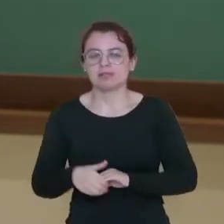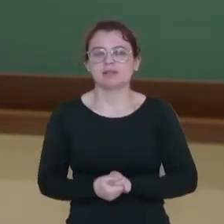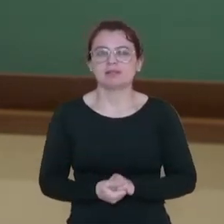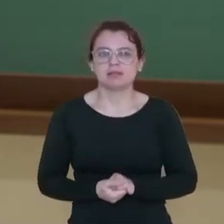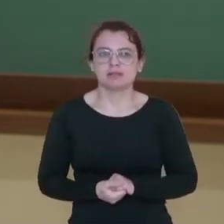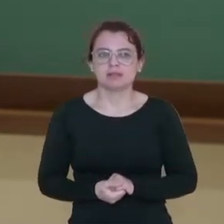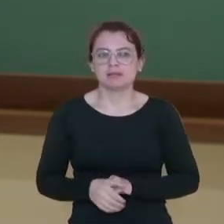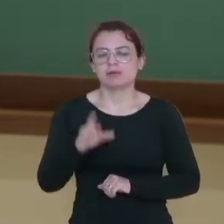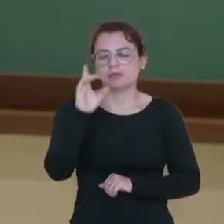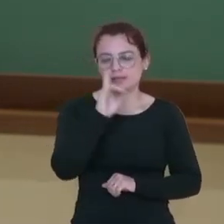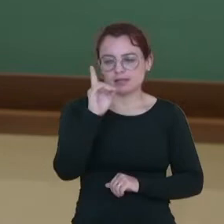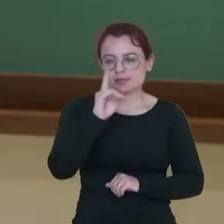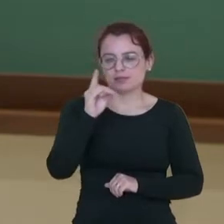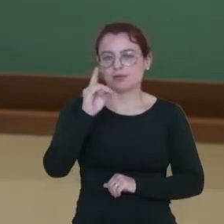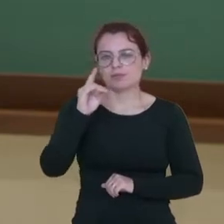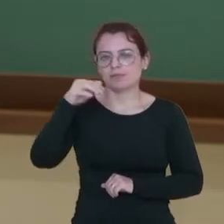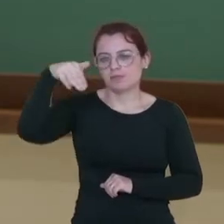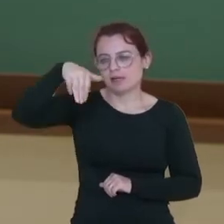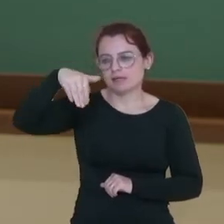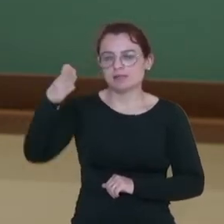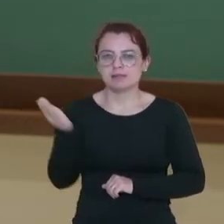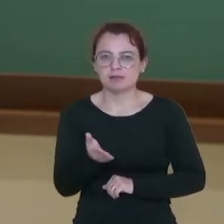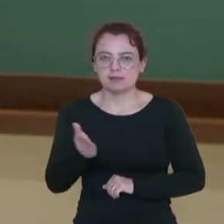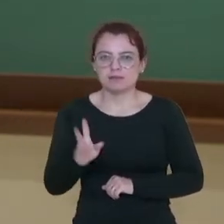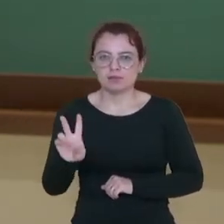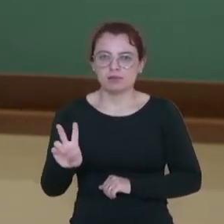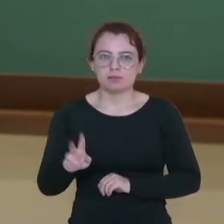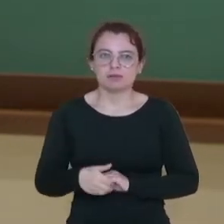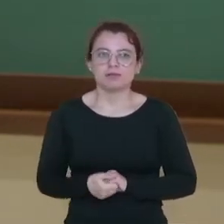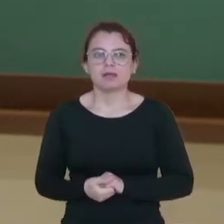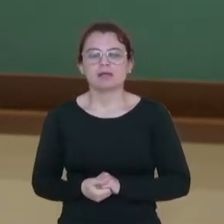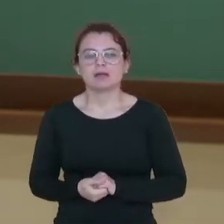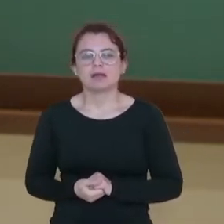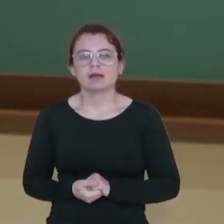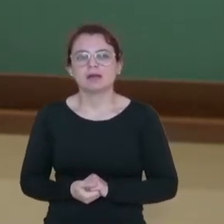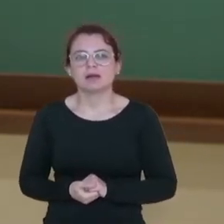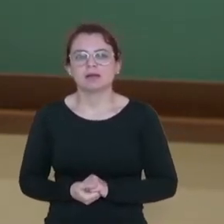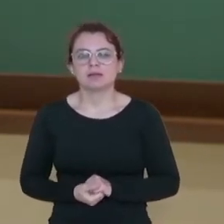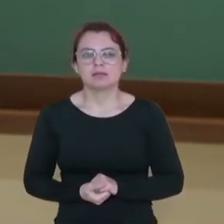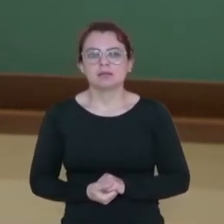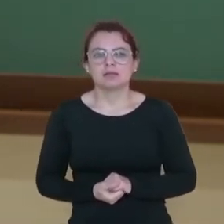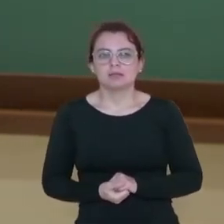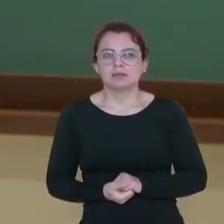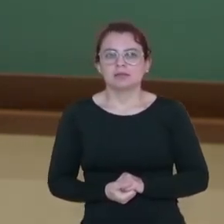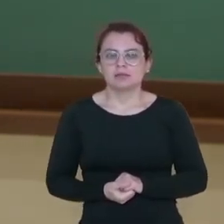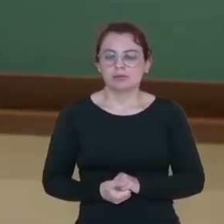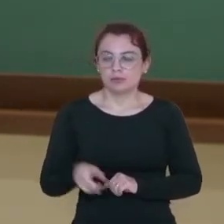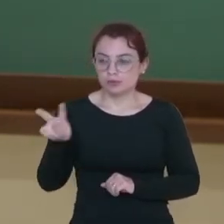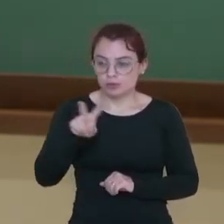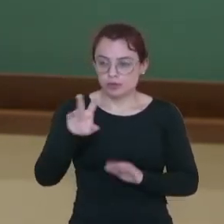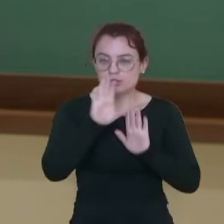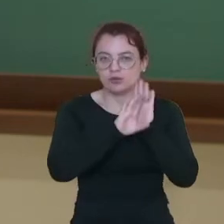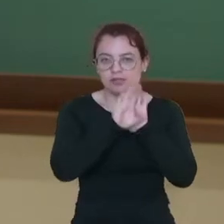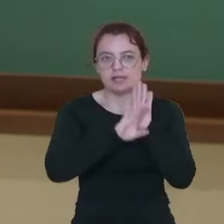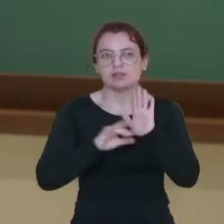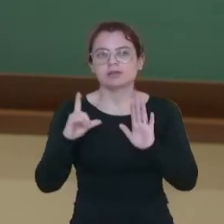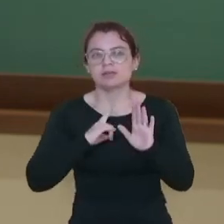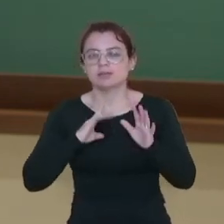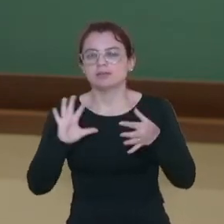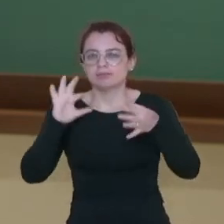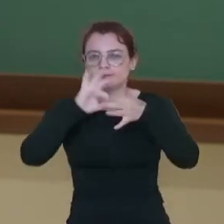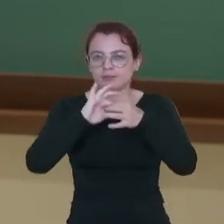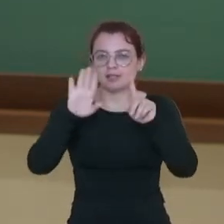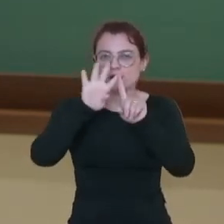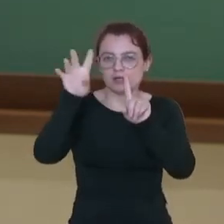simplesmente massa dividido pelo volume ocupado. Esses dois conceitos estão atrelados dentro de um teorema